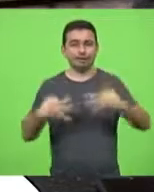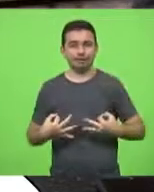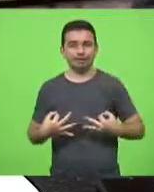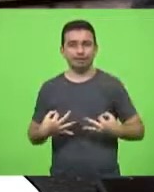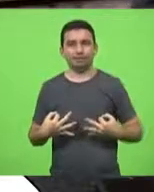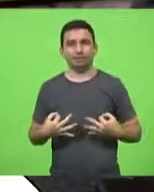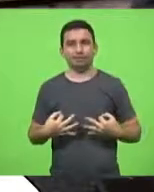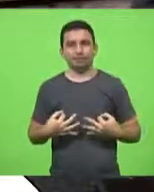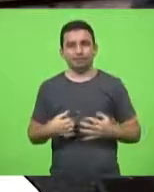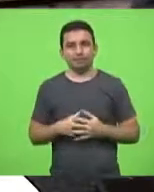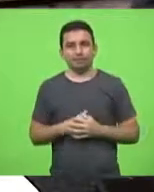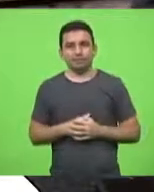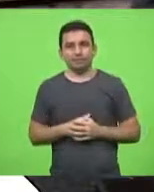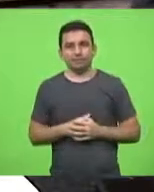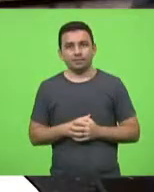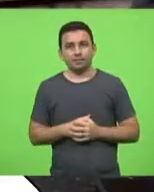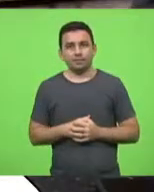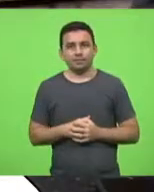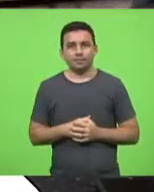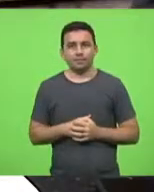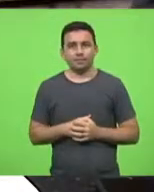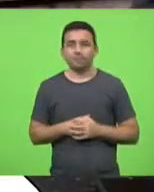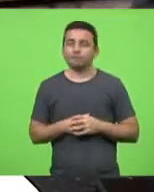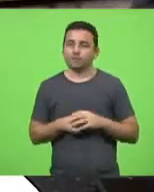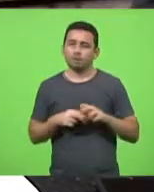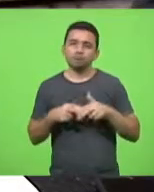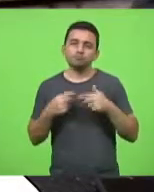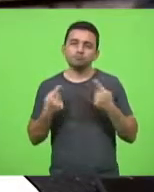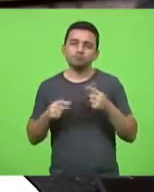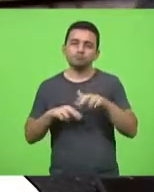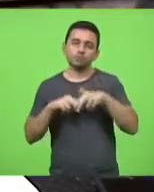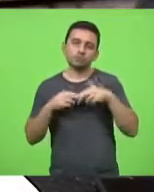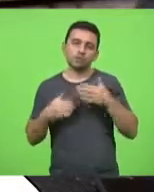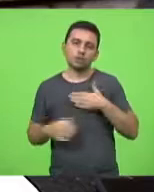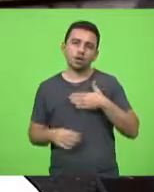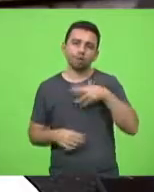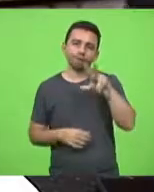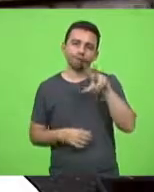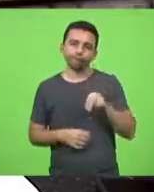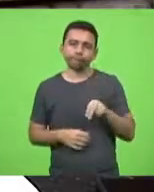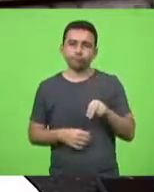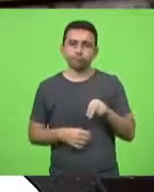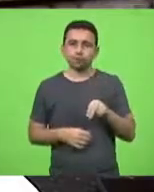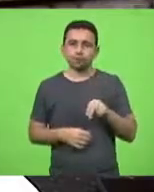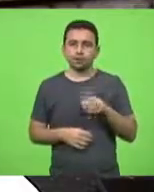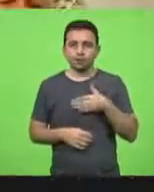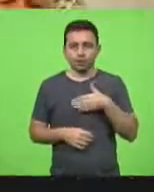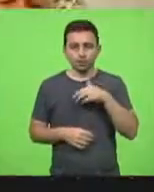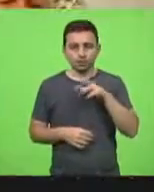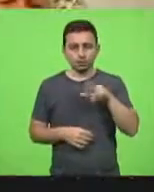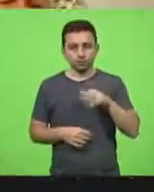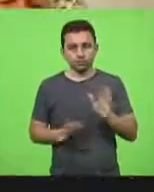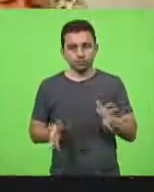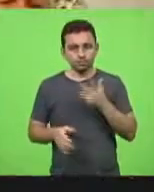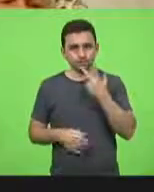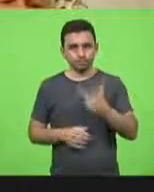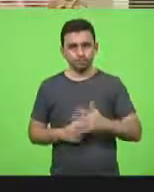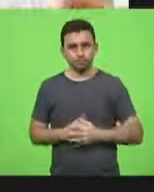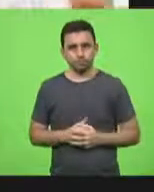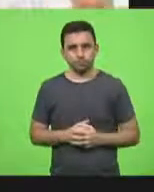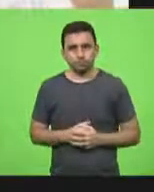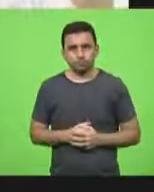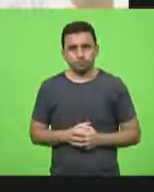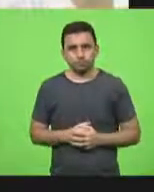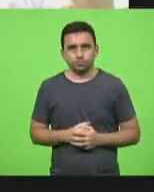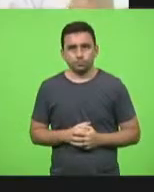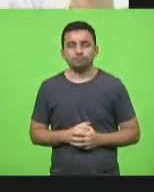ser no nosso dia a dia. Então, por isso, meu voto é contrário, por essas razões que expus. Presidente. Ainda